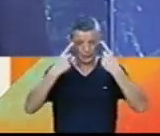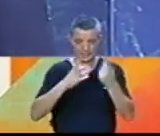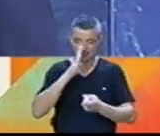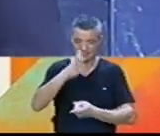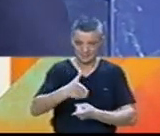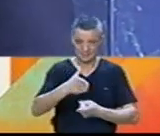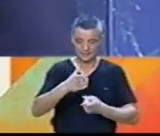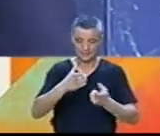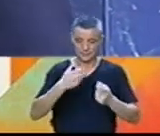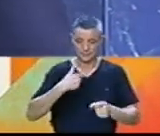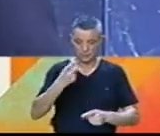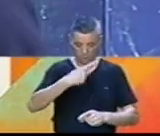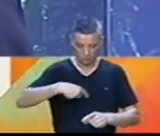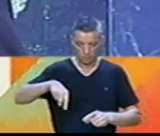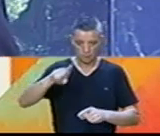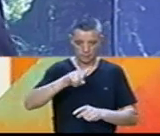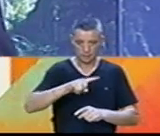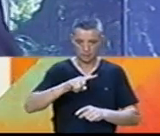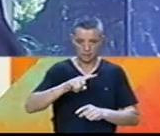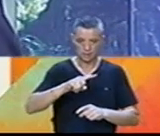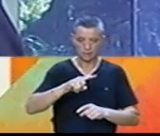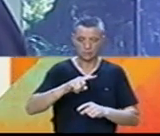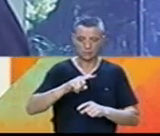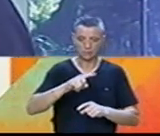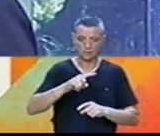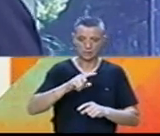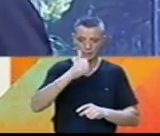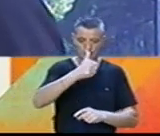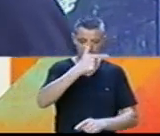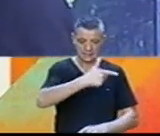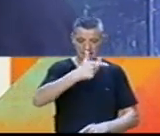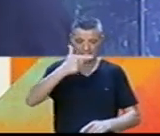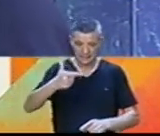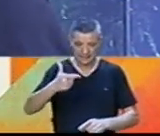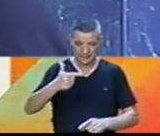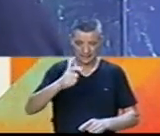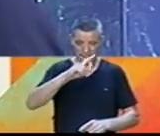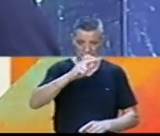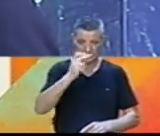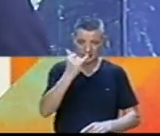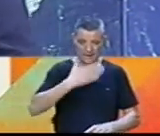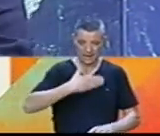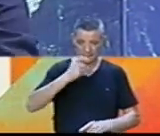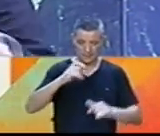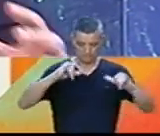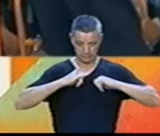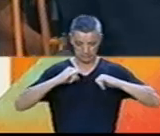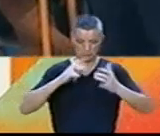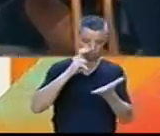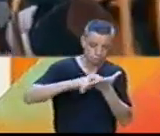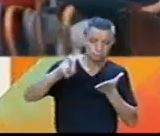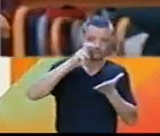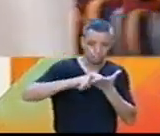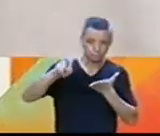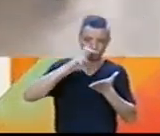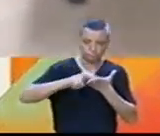Para lá disto, nós temos o Ride TT, sim, temos o BTT no domingo, temos passeios pedestres que podem visitar